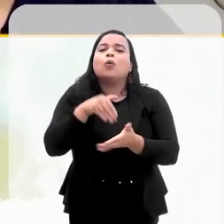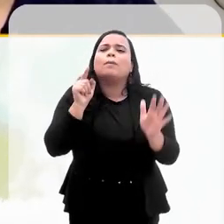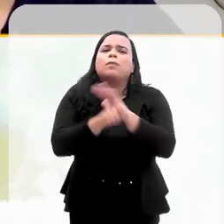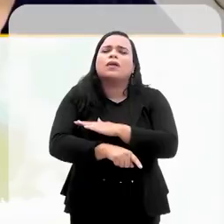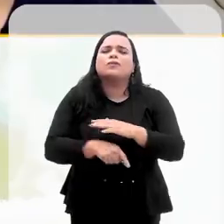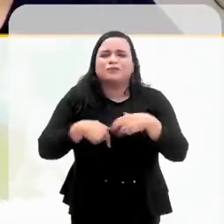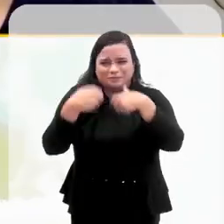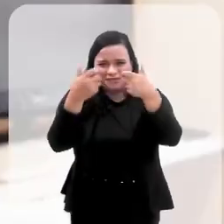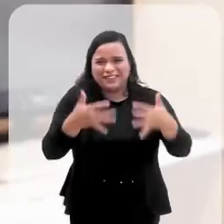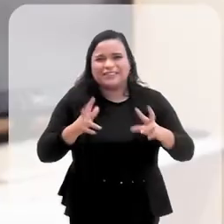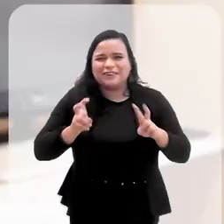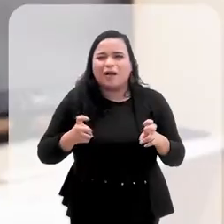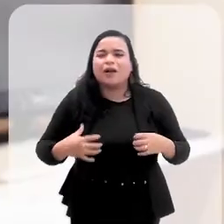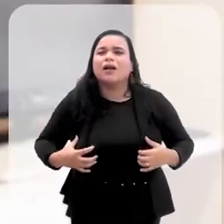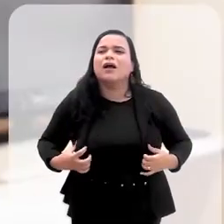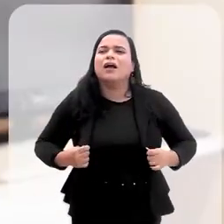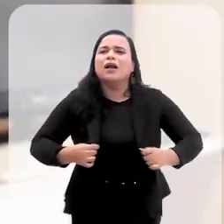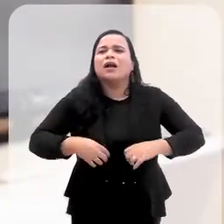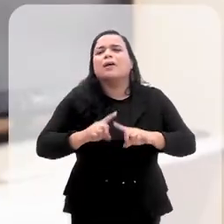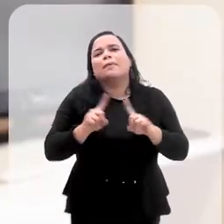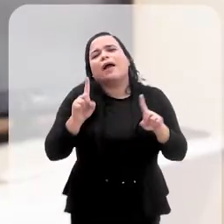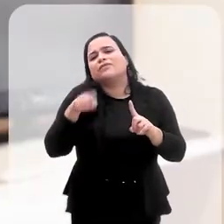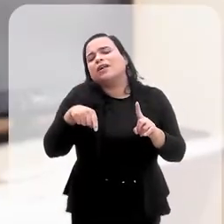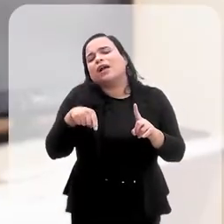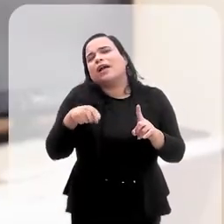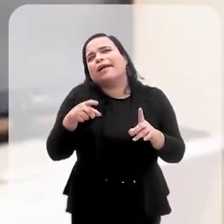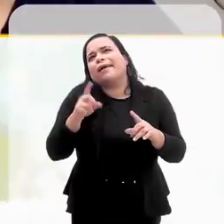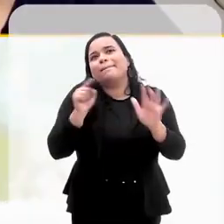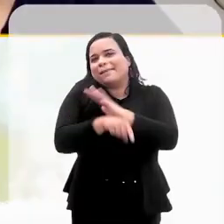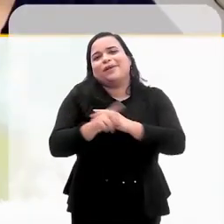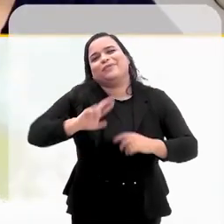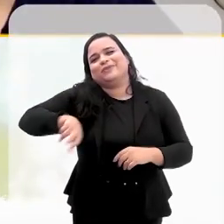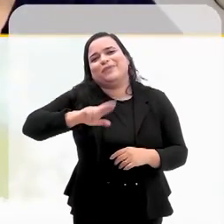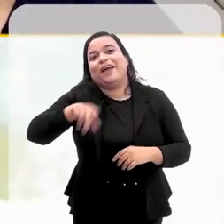completar a frase. Ser bem educado é.